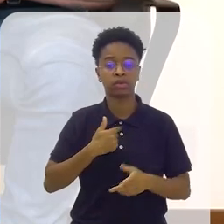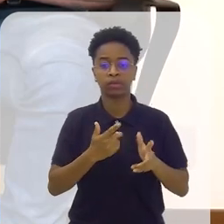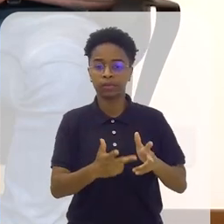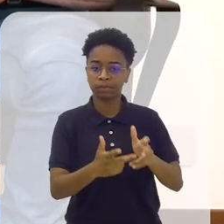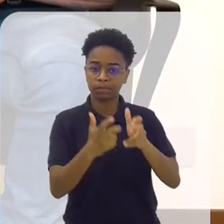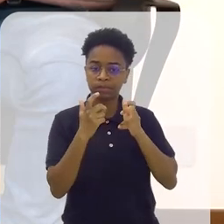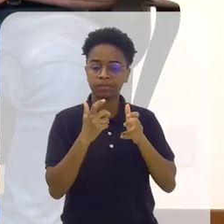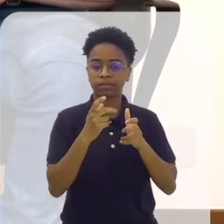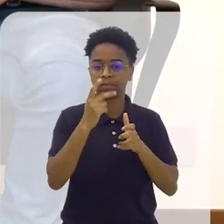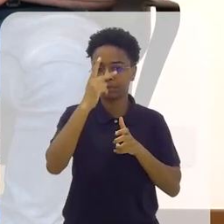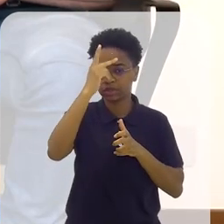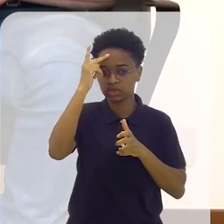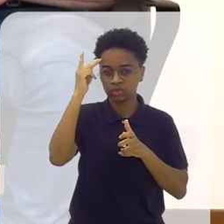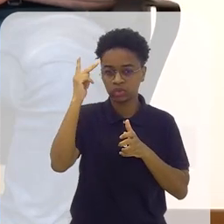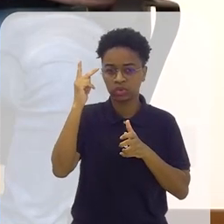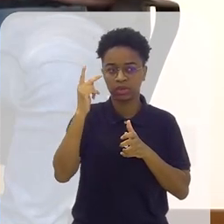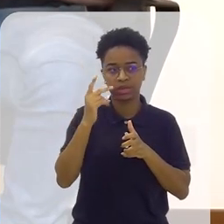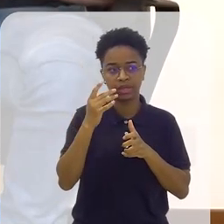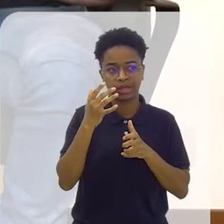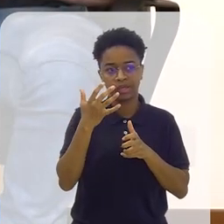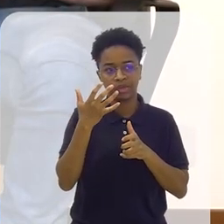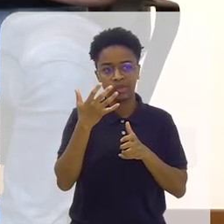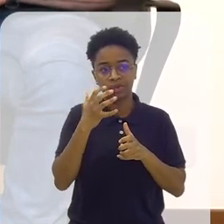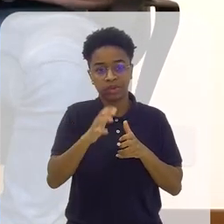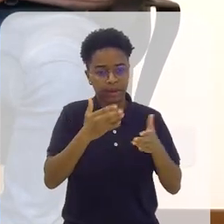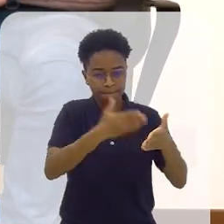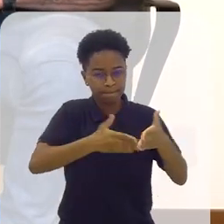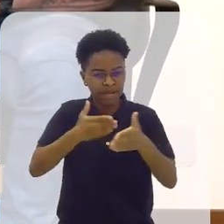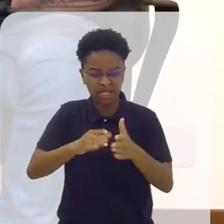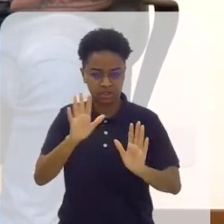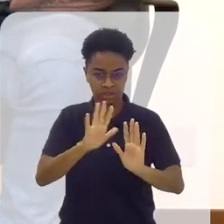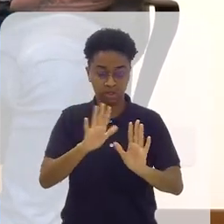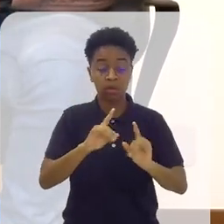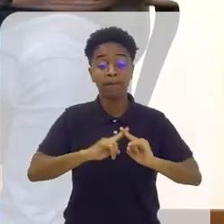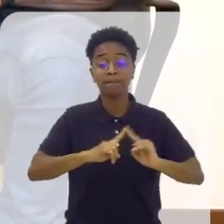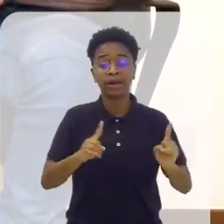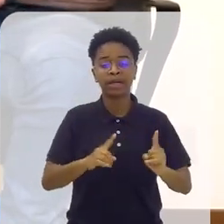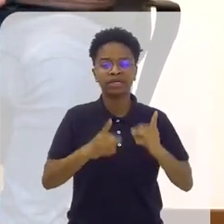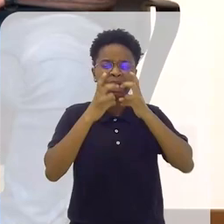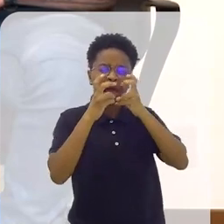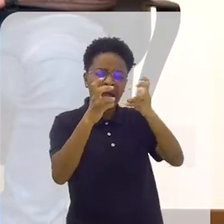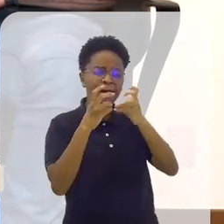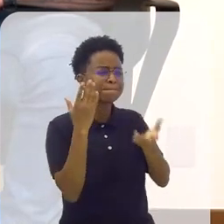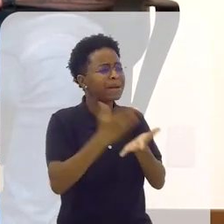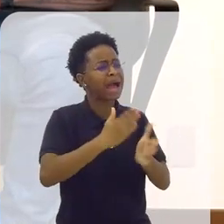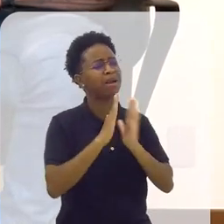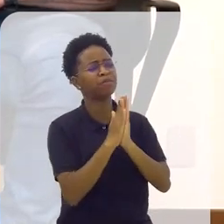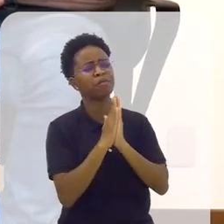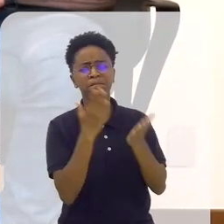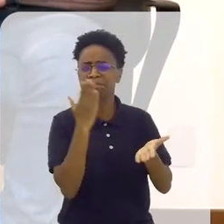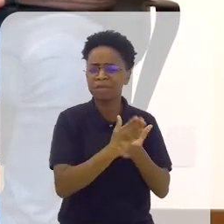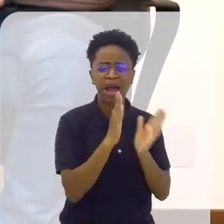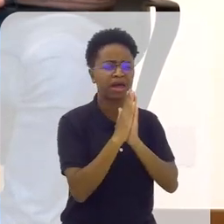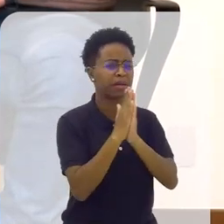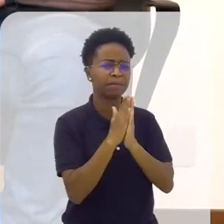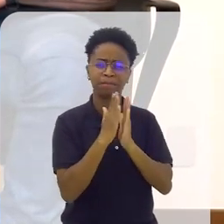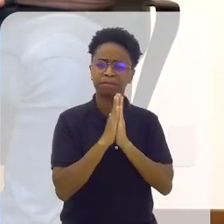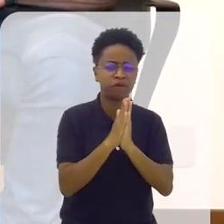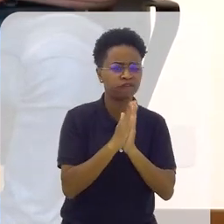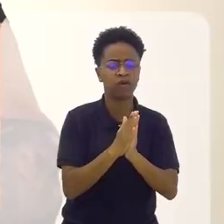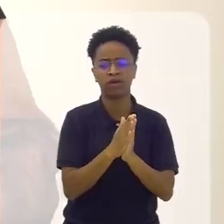vi pessoas que não chegaram a querer nos impedir de bater, mas que ficavam pedindo para parar,